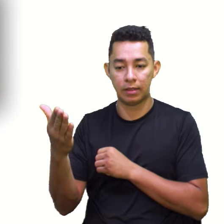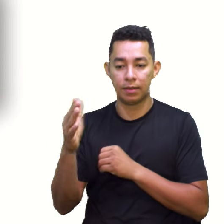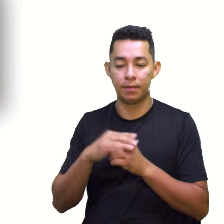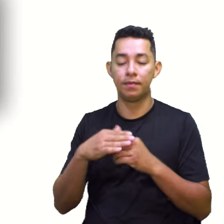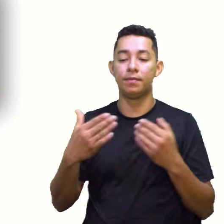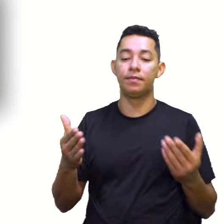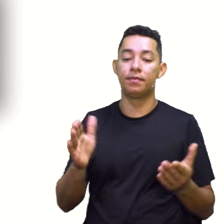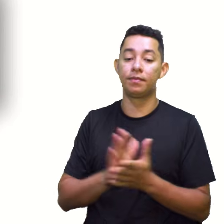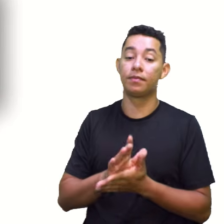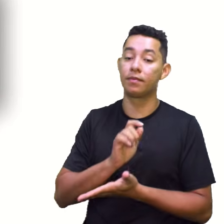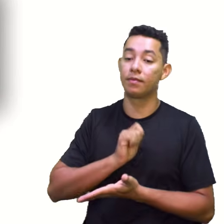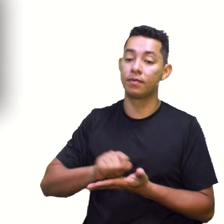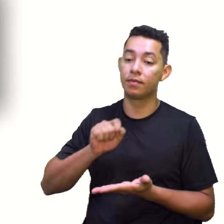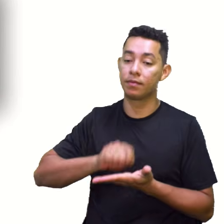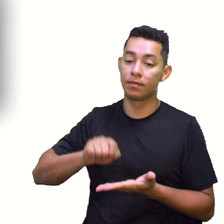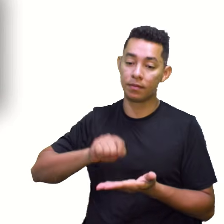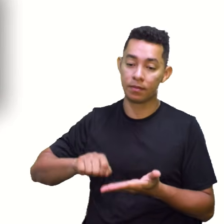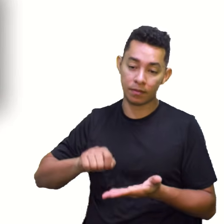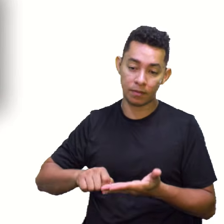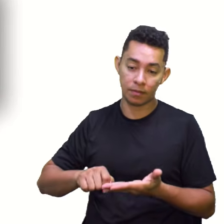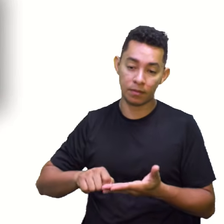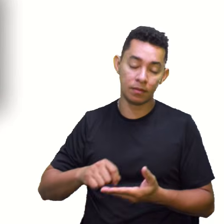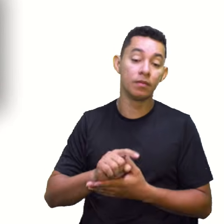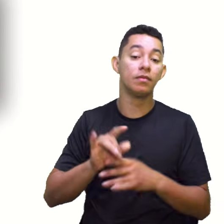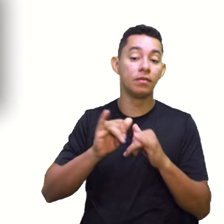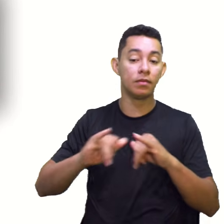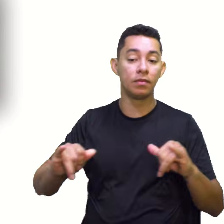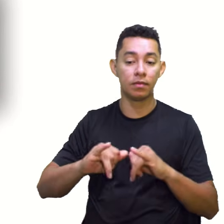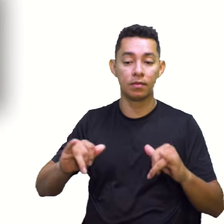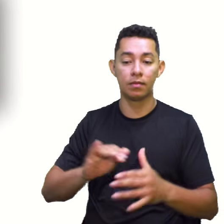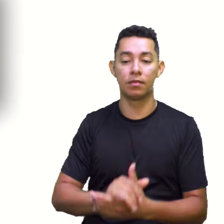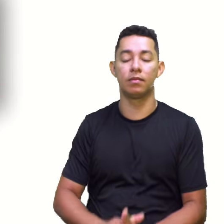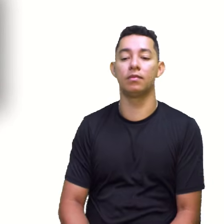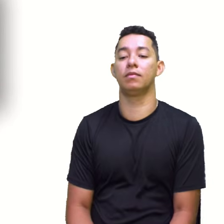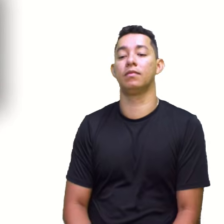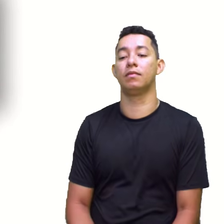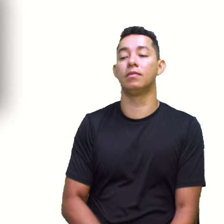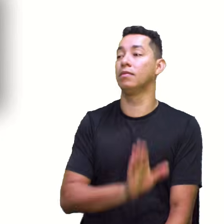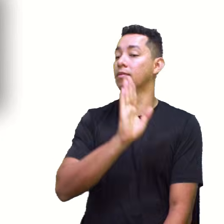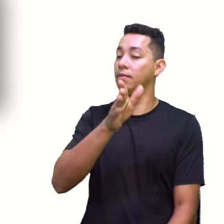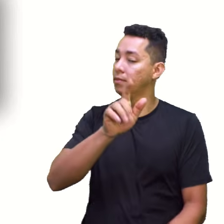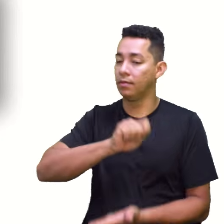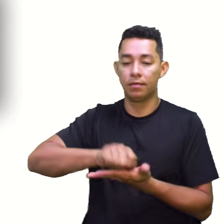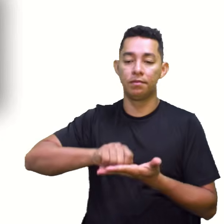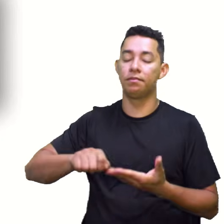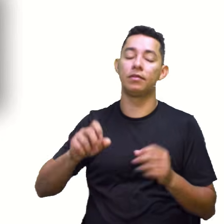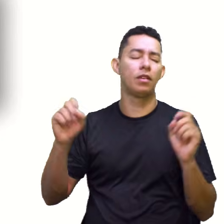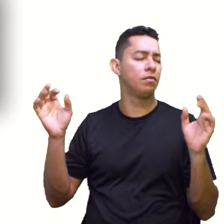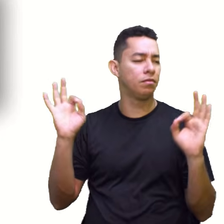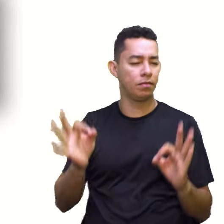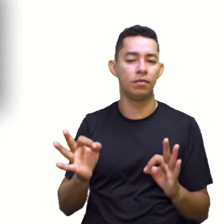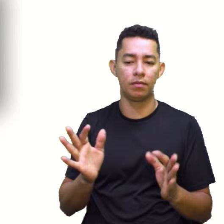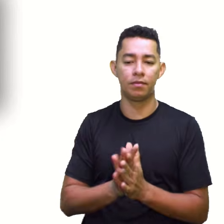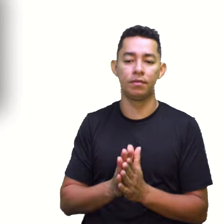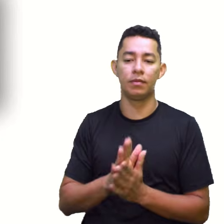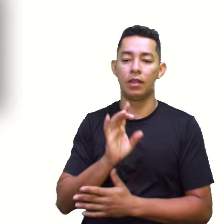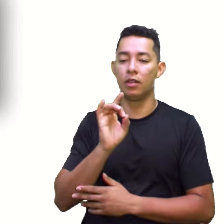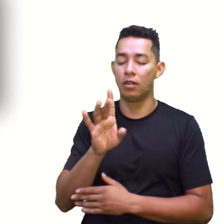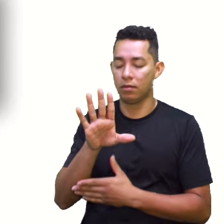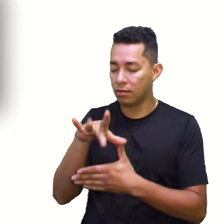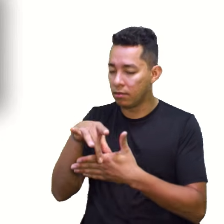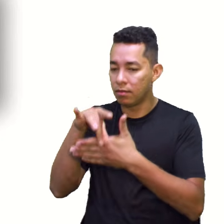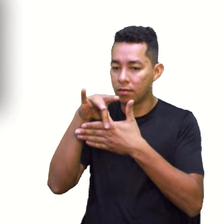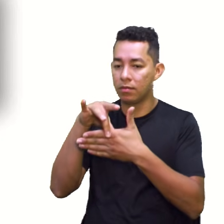Então, anotem essas informações. Ah, professor, já anotei. Perfeito. Só